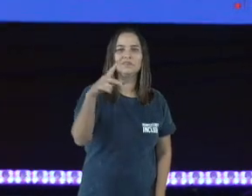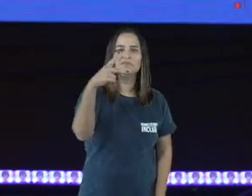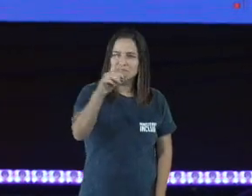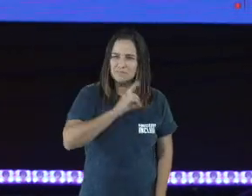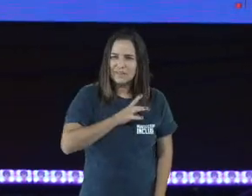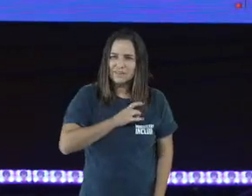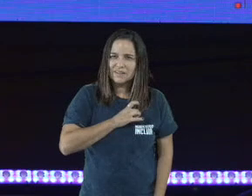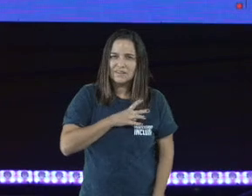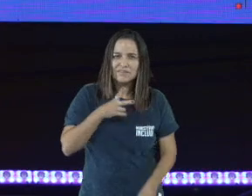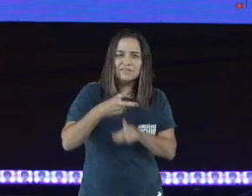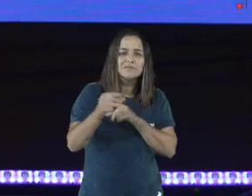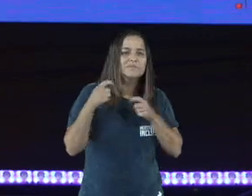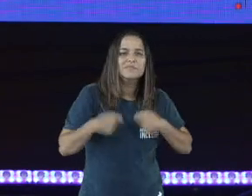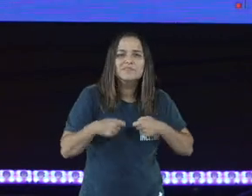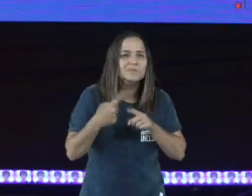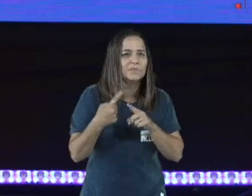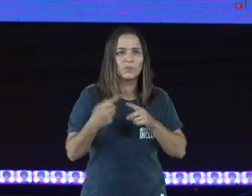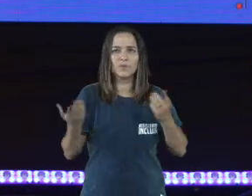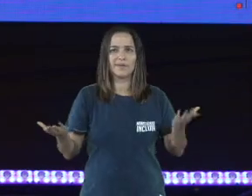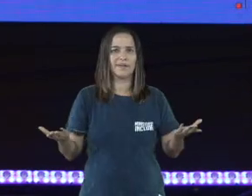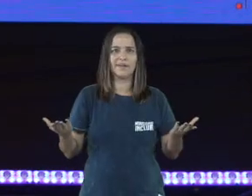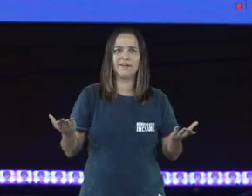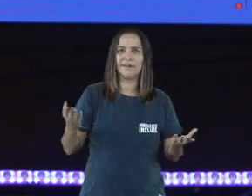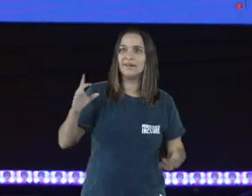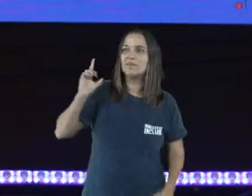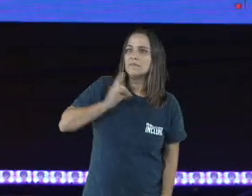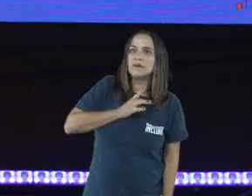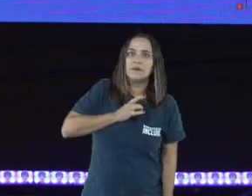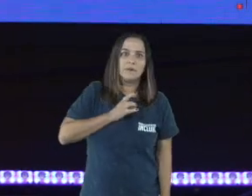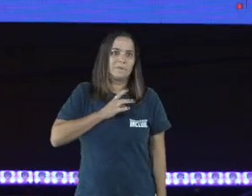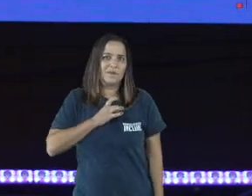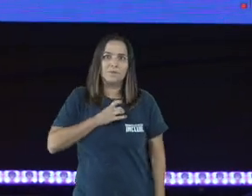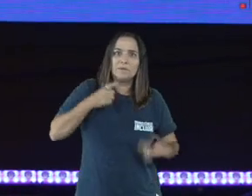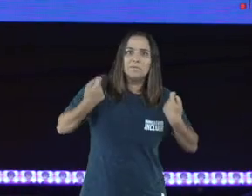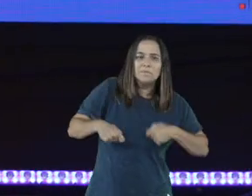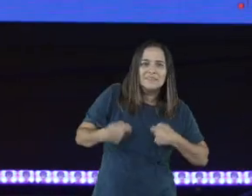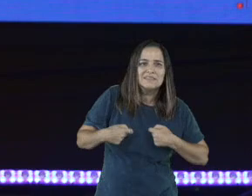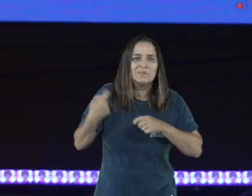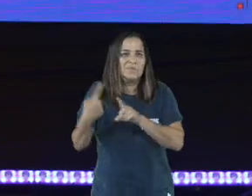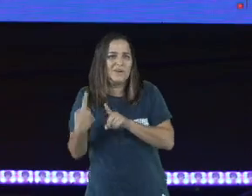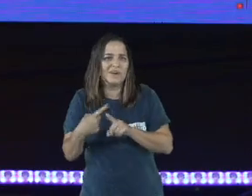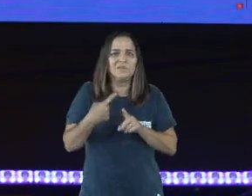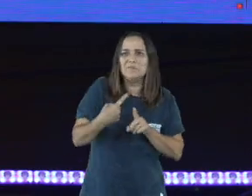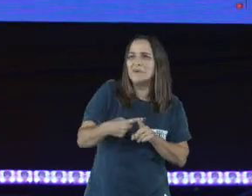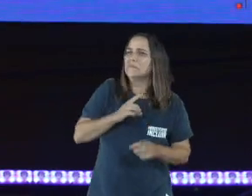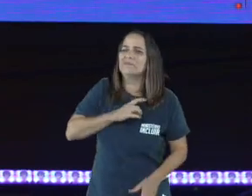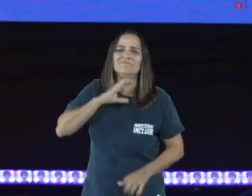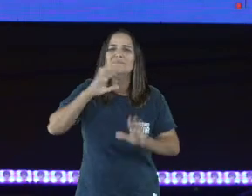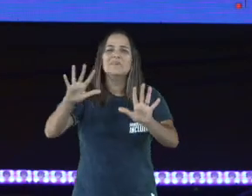o medo porque pa eu quero vencer o medo porque eu tenho que enfrentar qualquer coisa que minha Mendonça uma por quê que você quer vencer esse medo